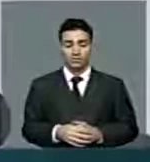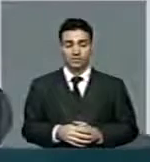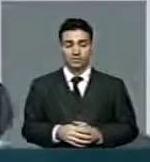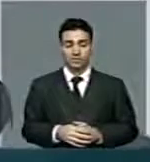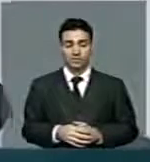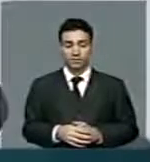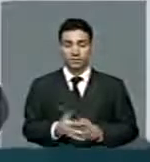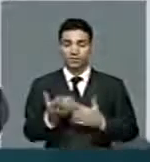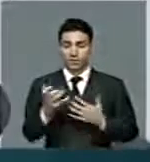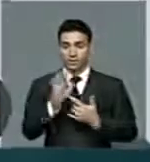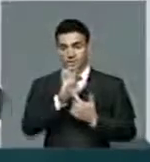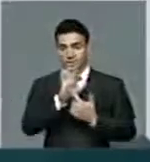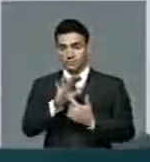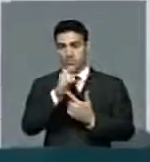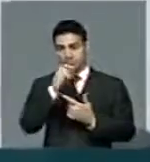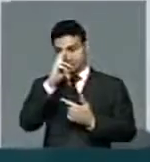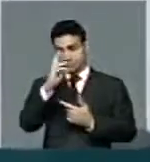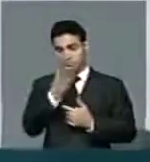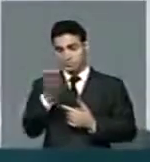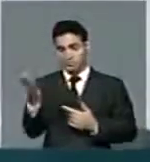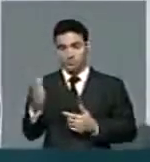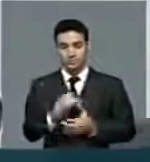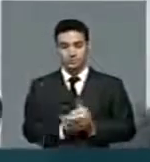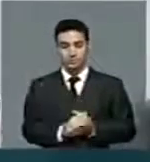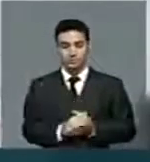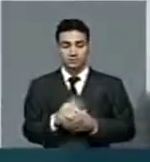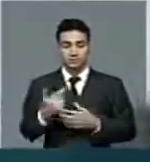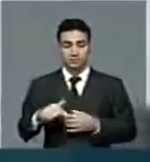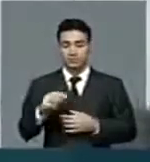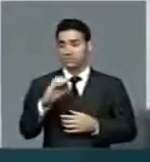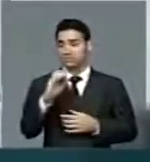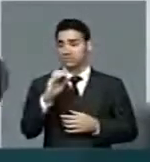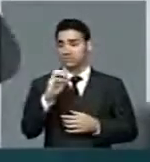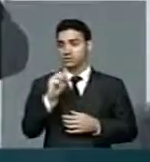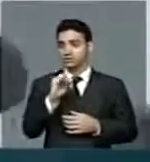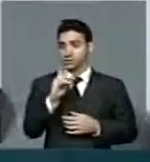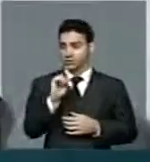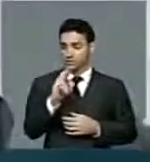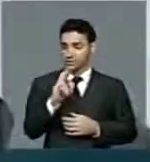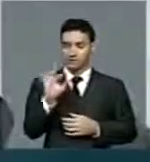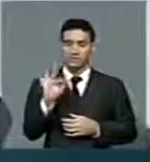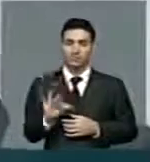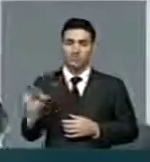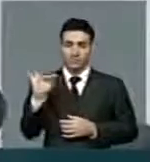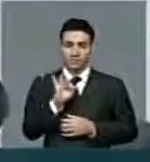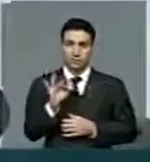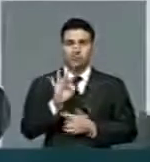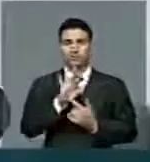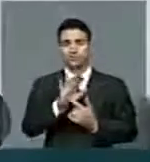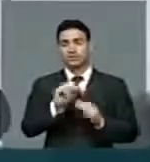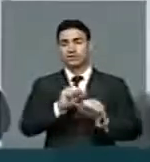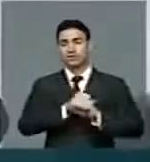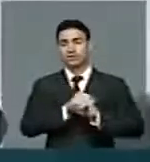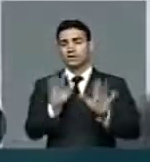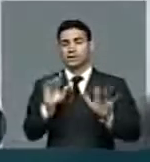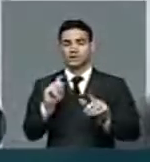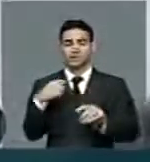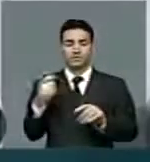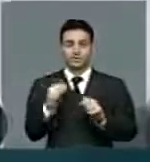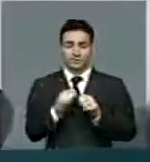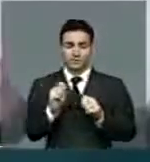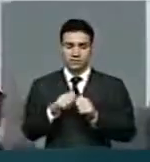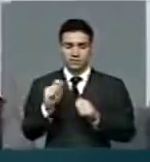Vou destacar aqui aos senhores que não existe CAR federal. Vou deixar claro que quem faz CAR é